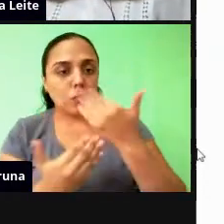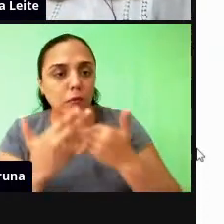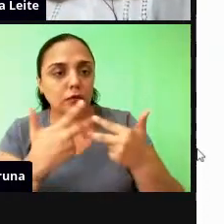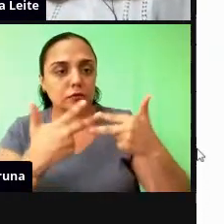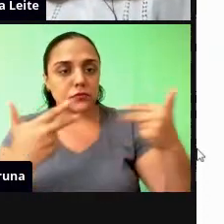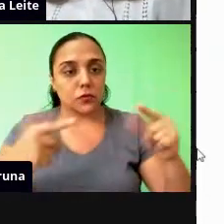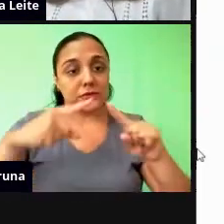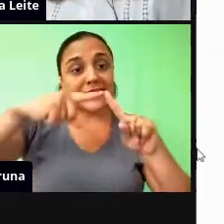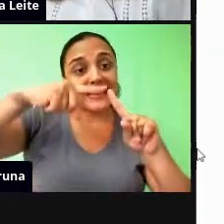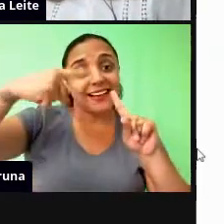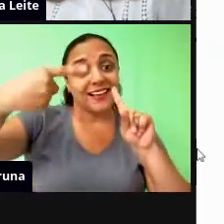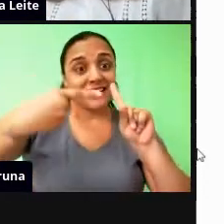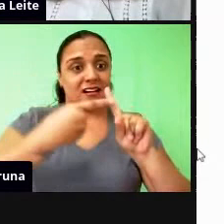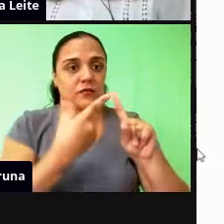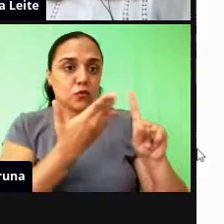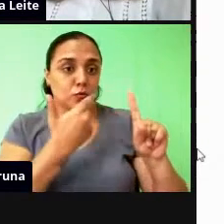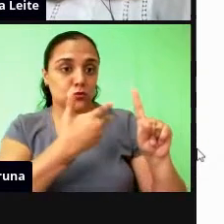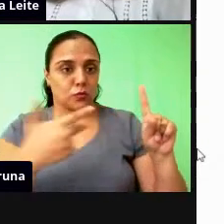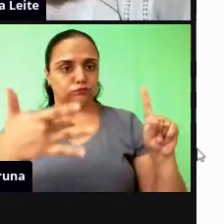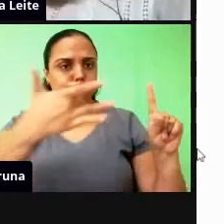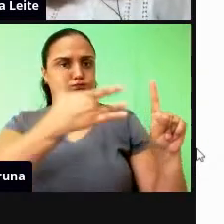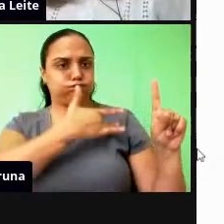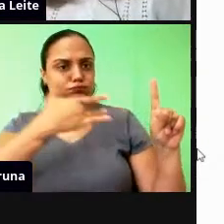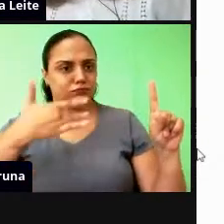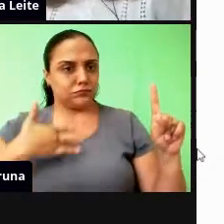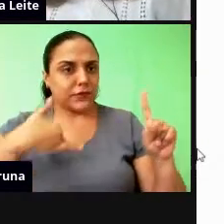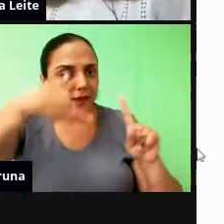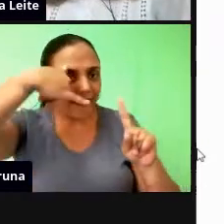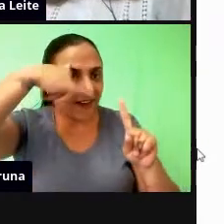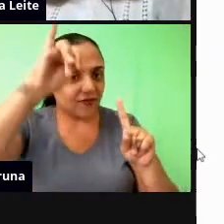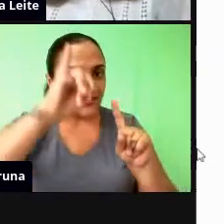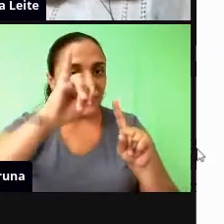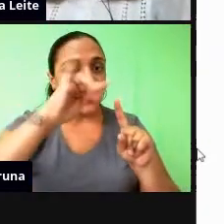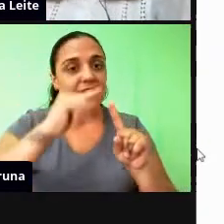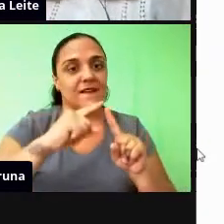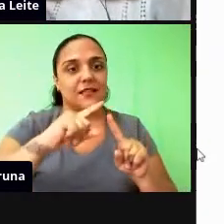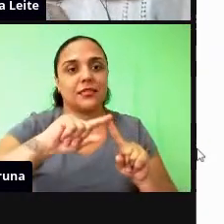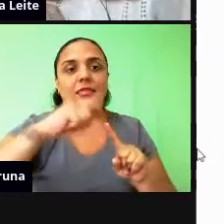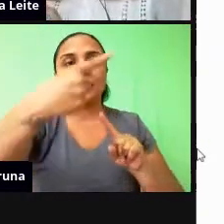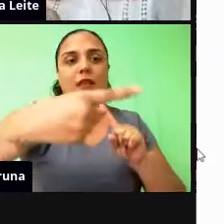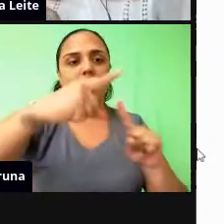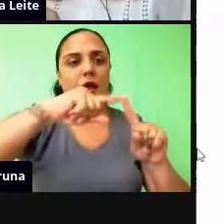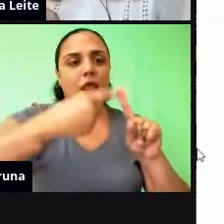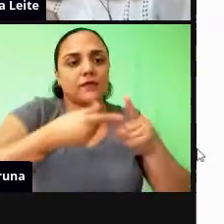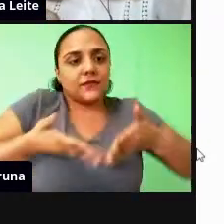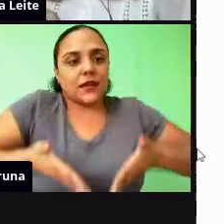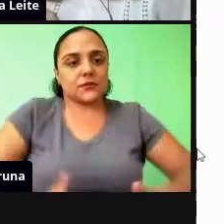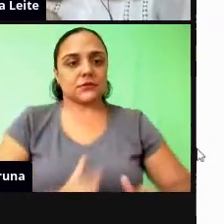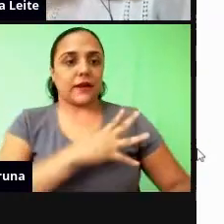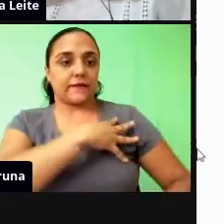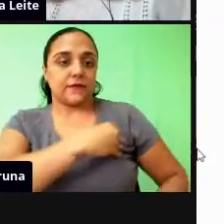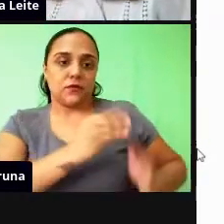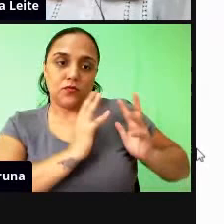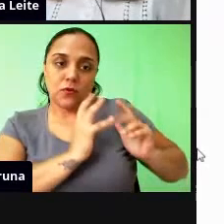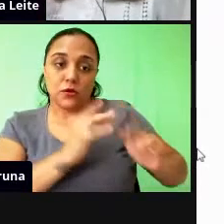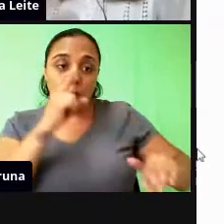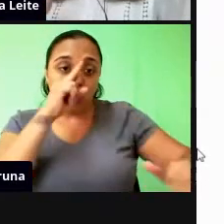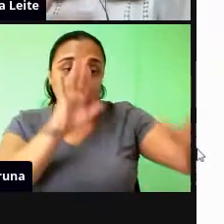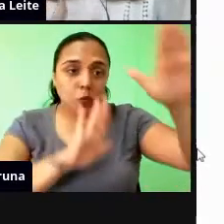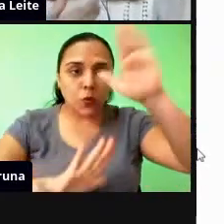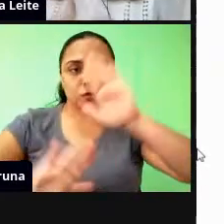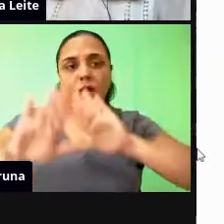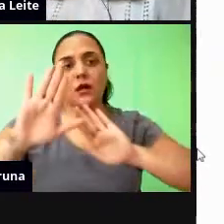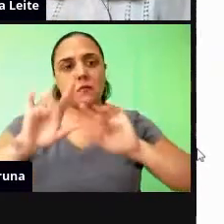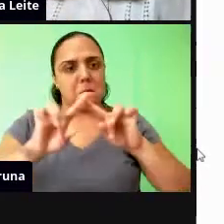como forma de prevenção de autismo. Então, existem estudos já que apontam esse cuidado, mas não